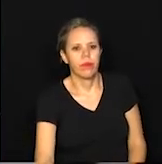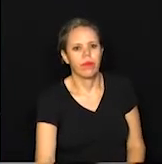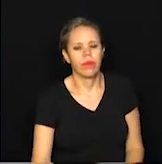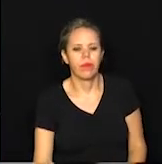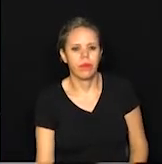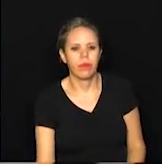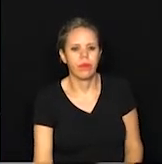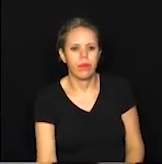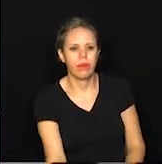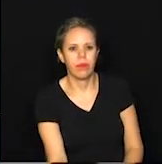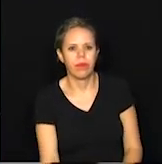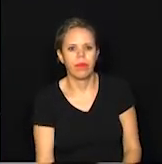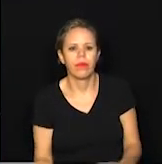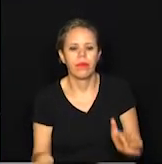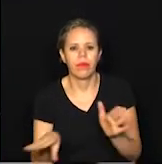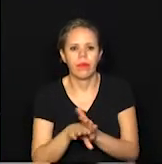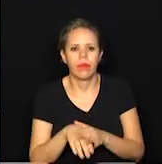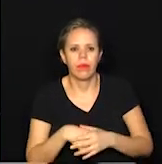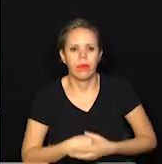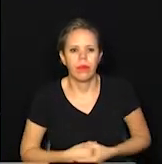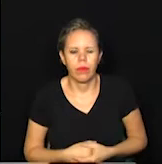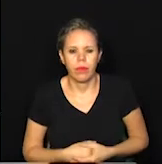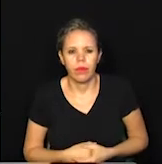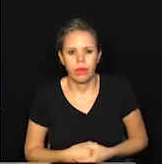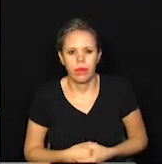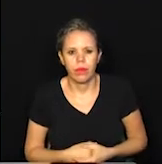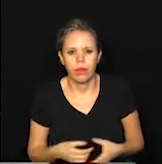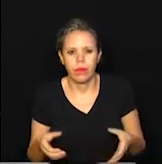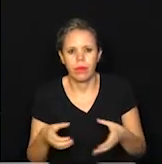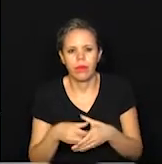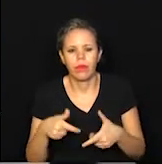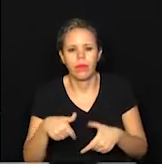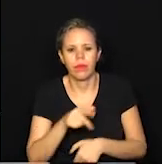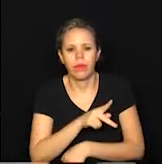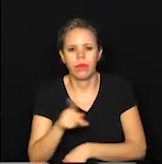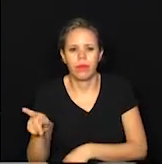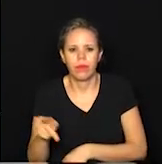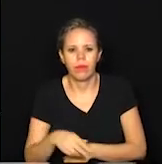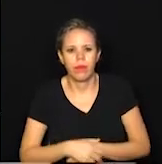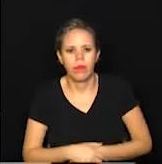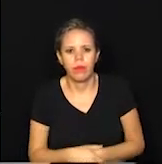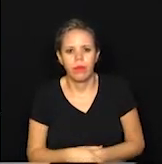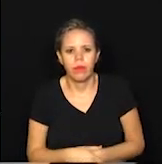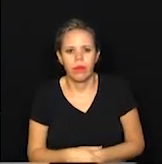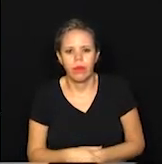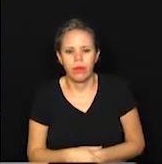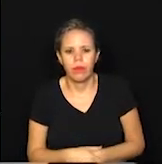vocês. Chegou aqui para a comissão, para a presidência da comissão,